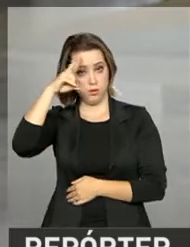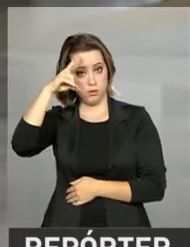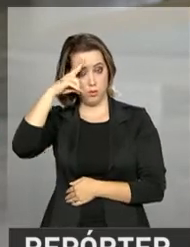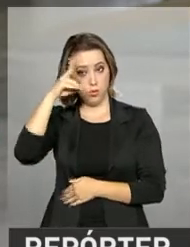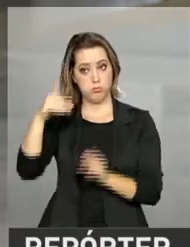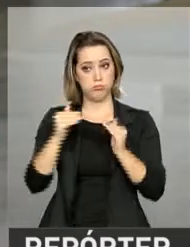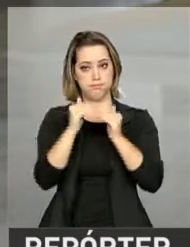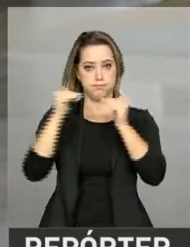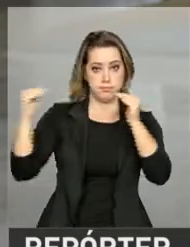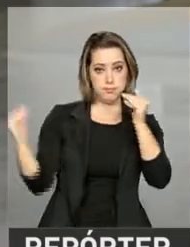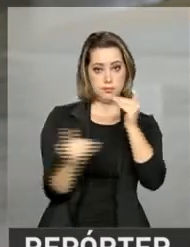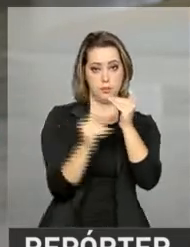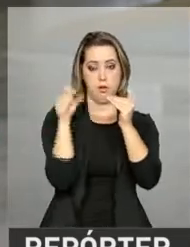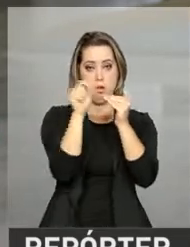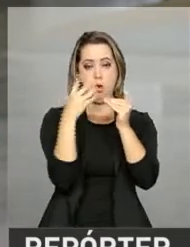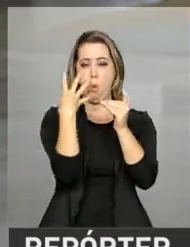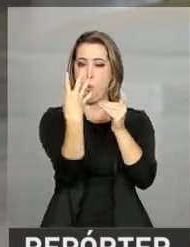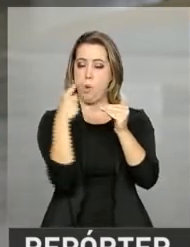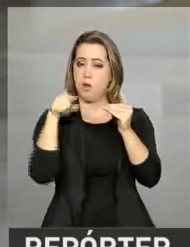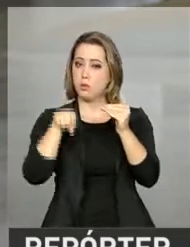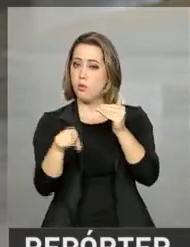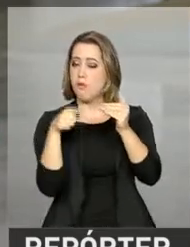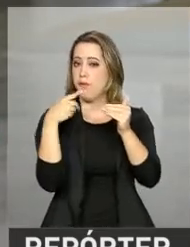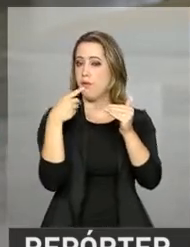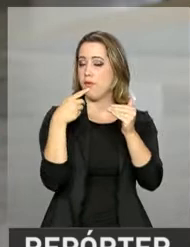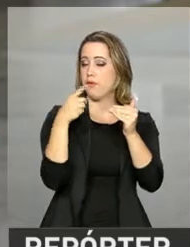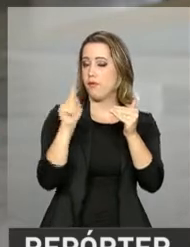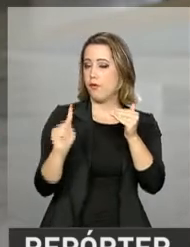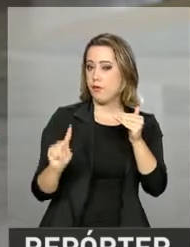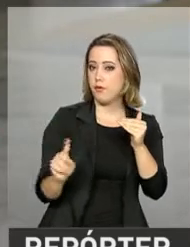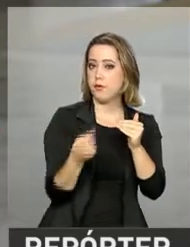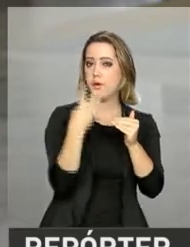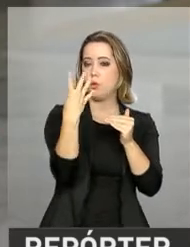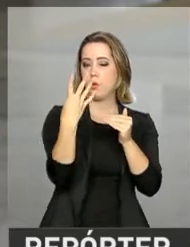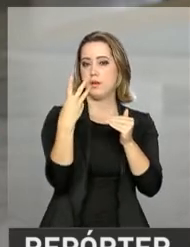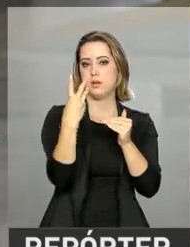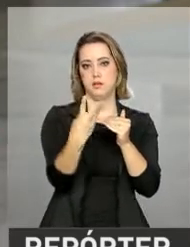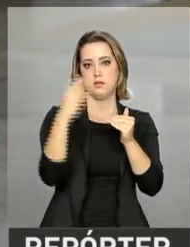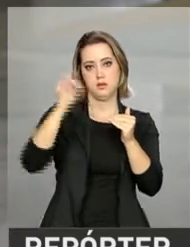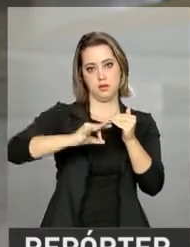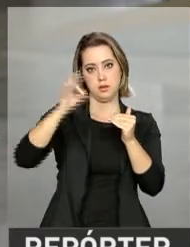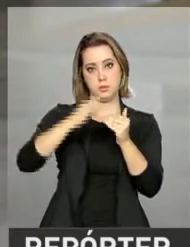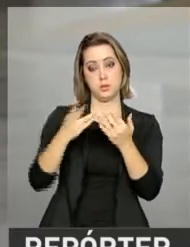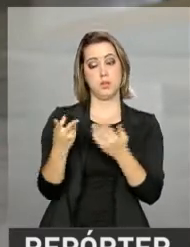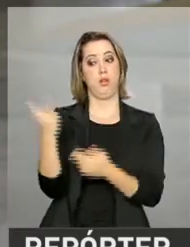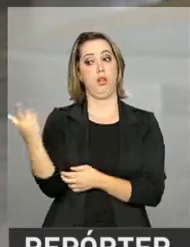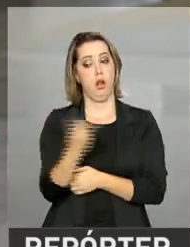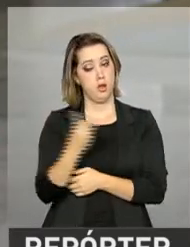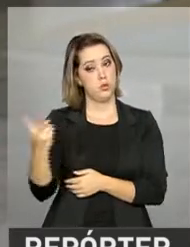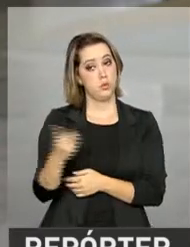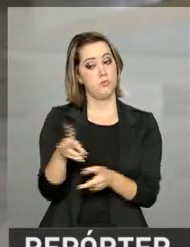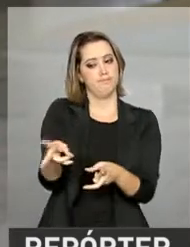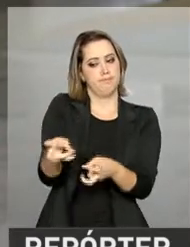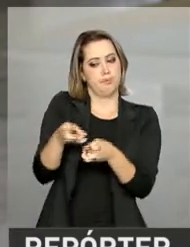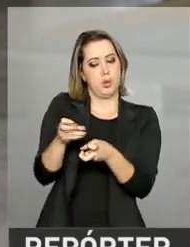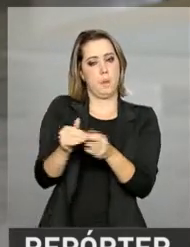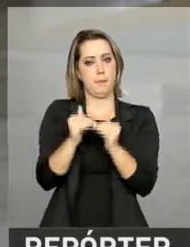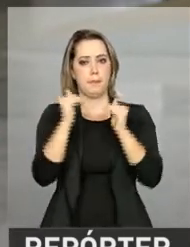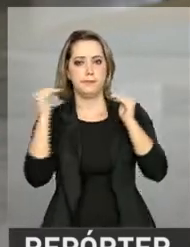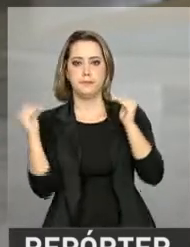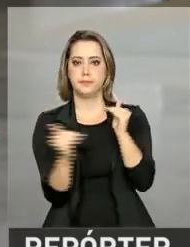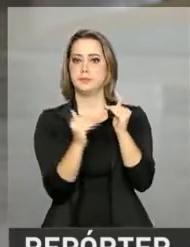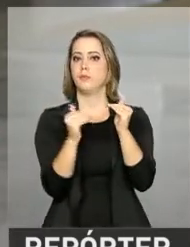abaixaram essa previsão para 4,43 por cento ambas as previsões estão abaixo do centro